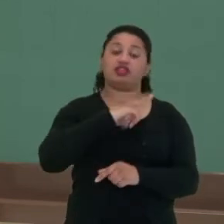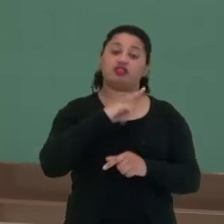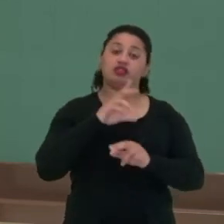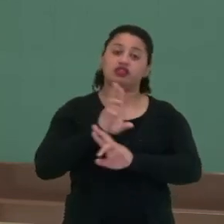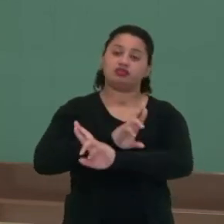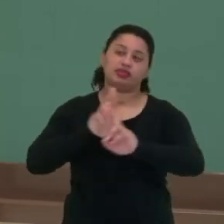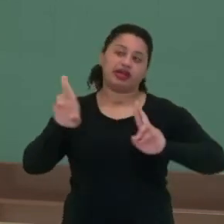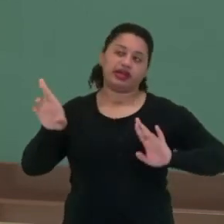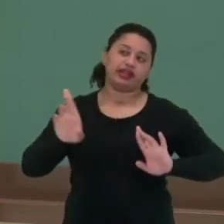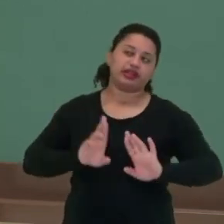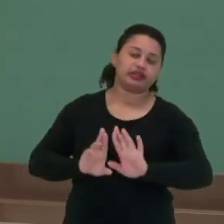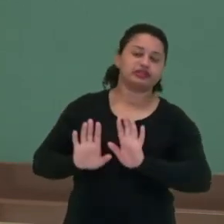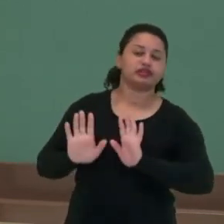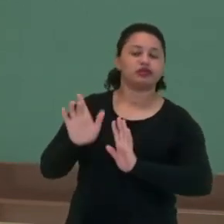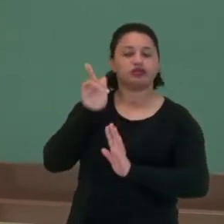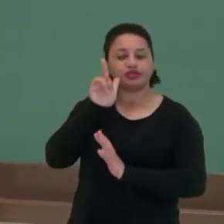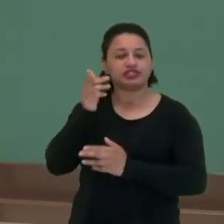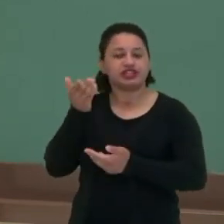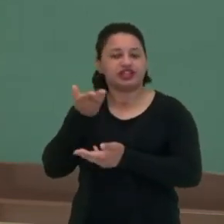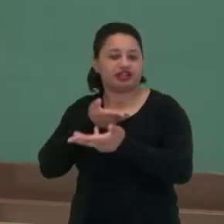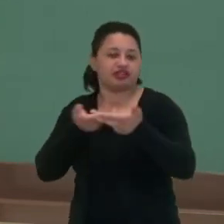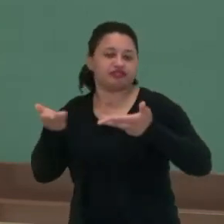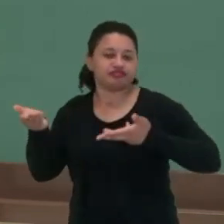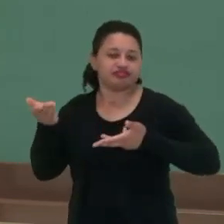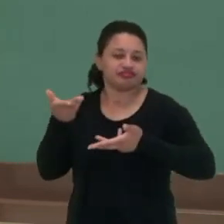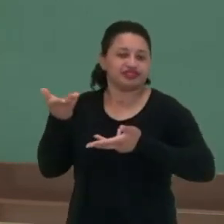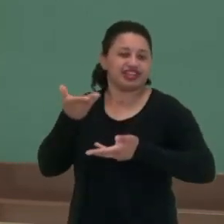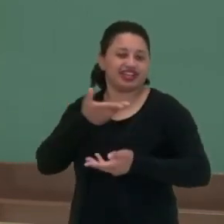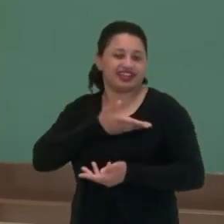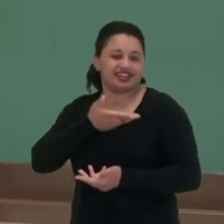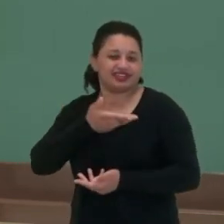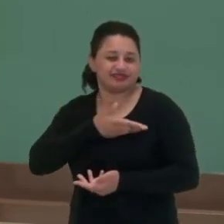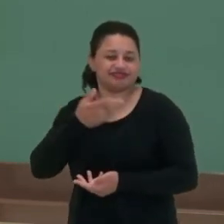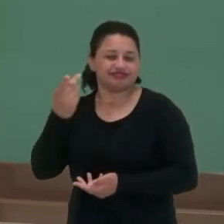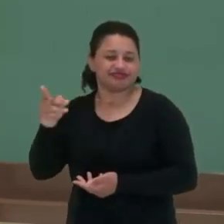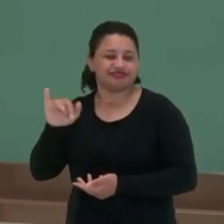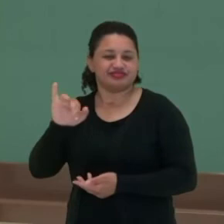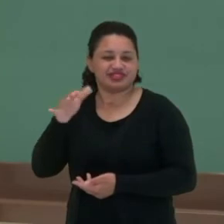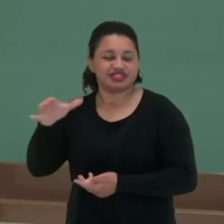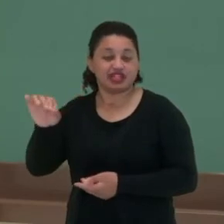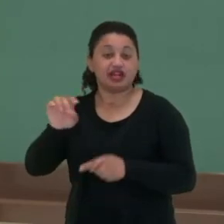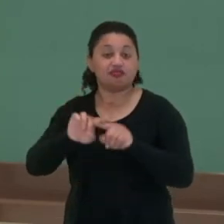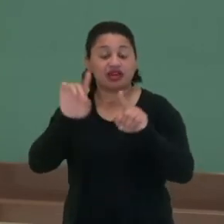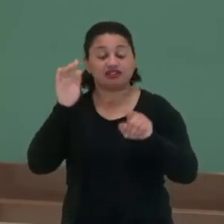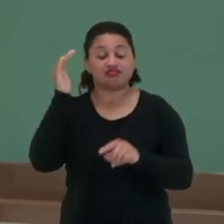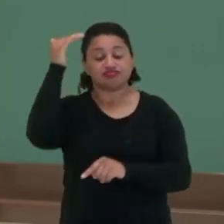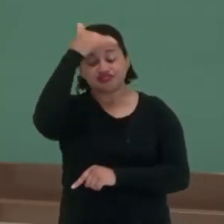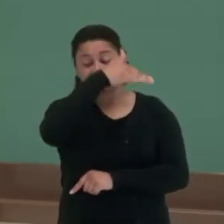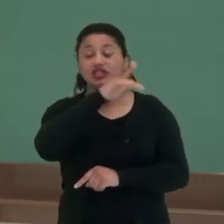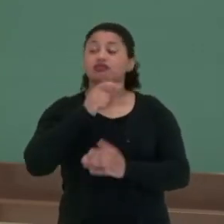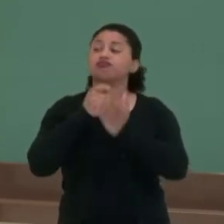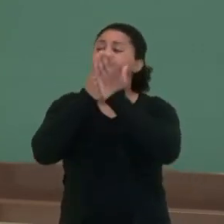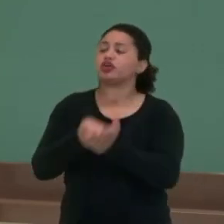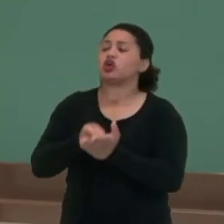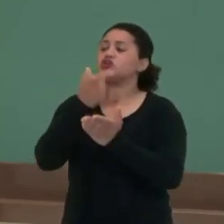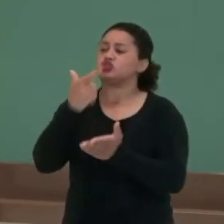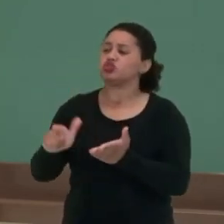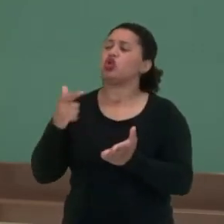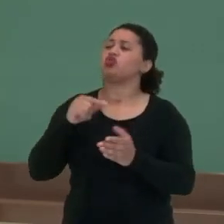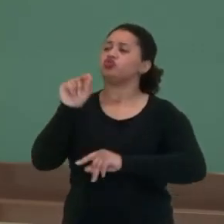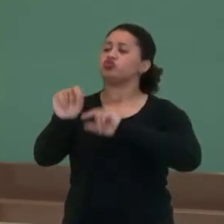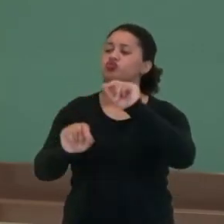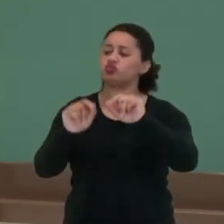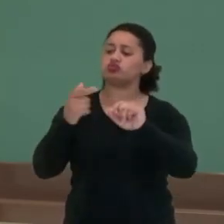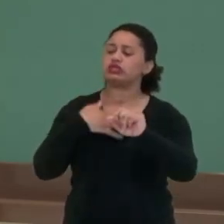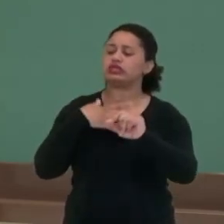mais diplomática, uma relação mais amistosa com o Irã, porém Donald Trump acaba impondo novamente medidas